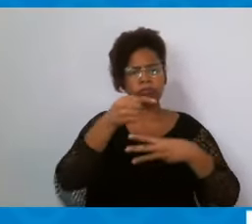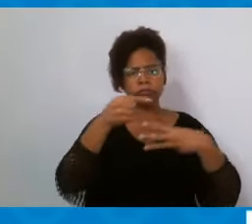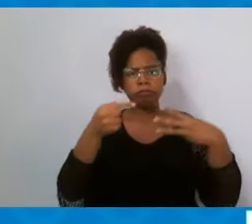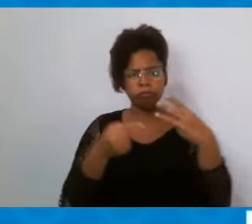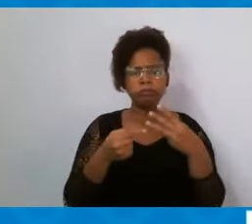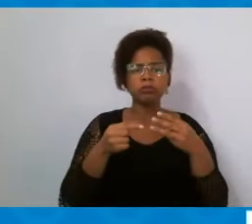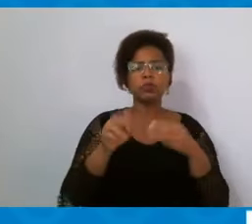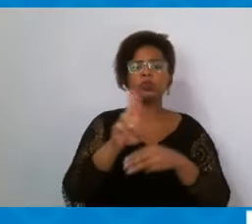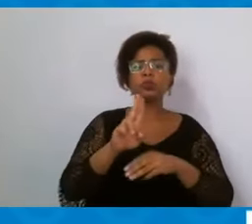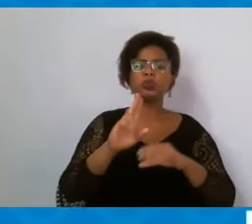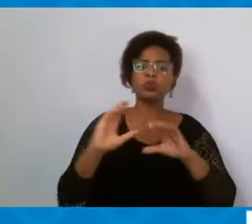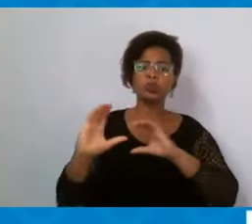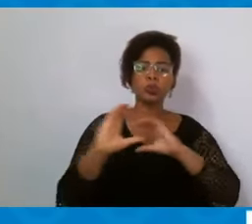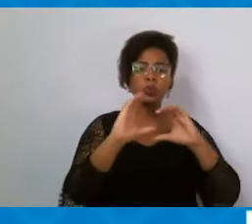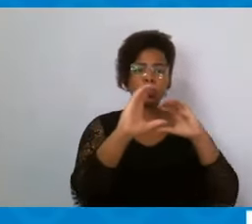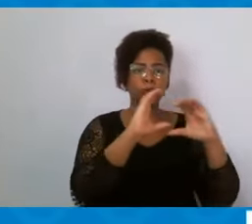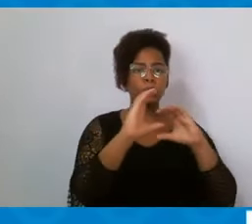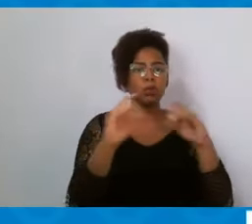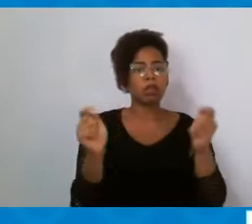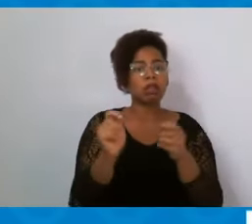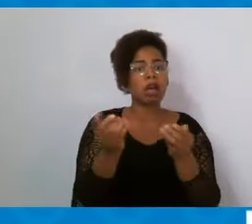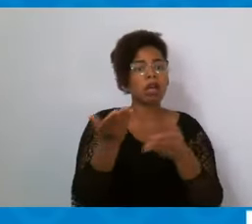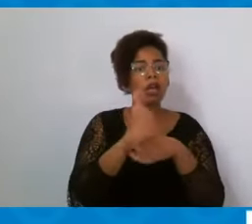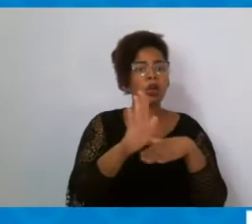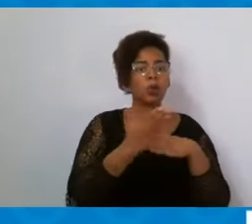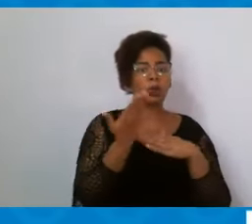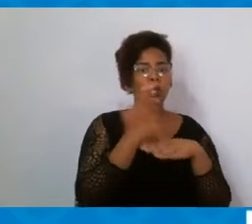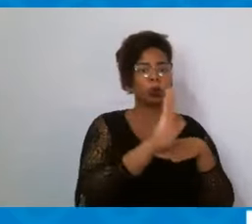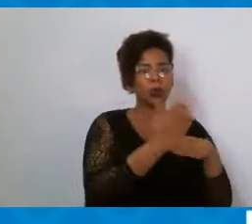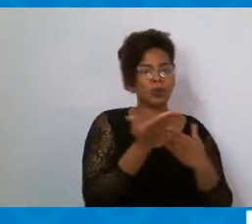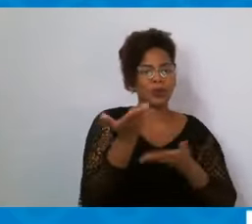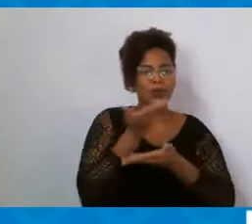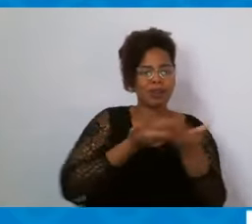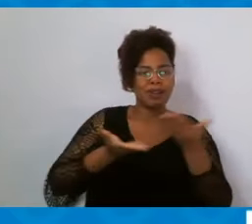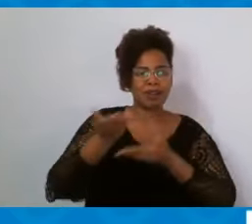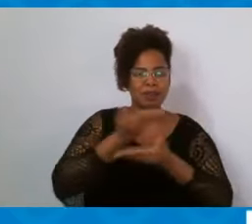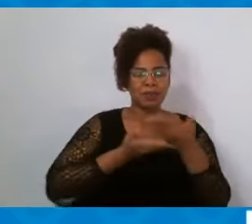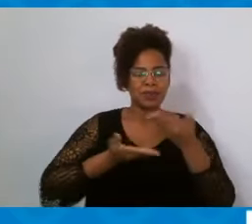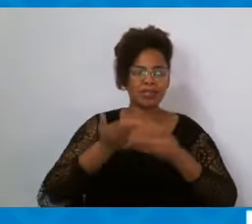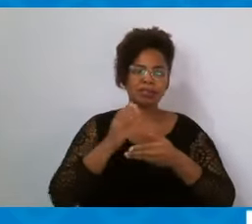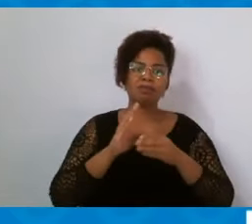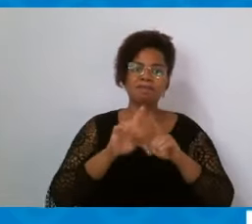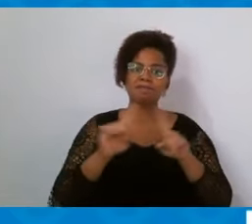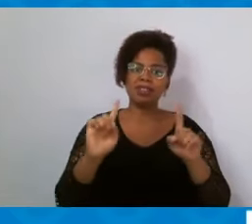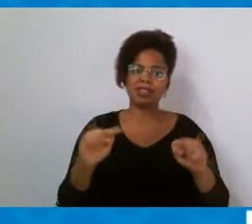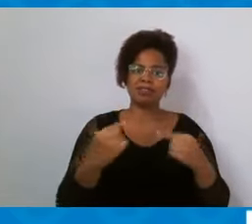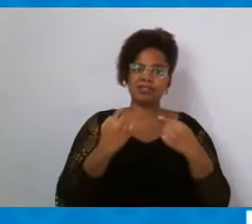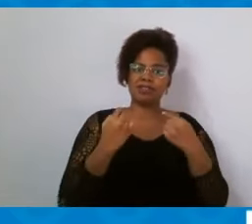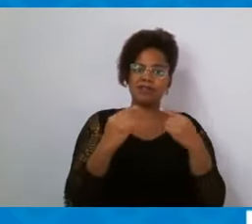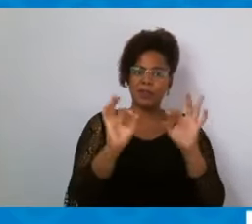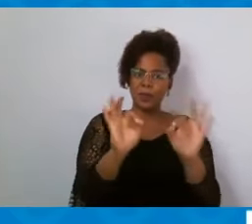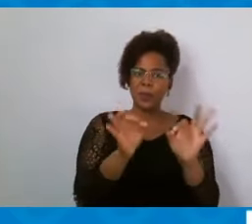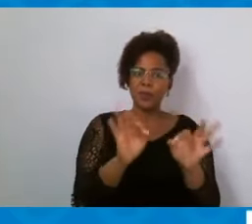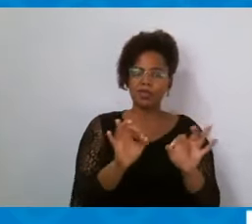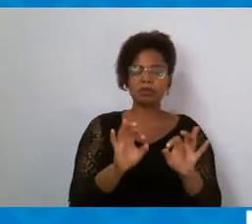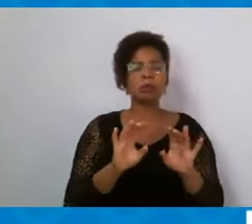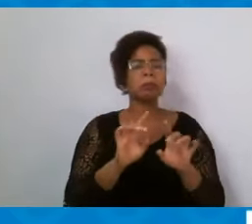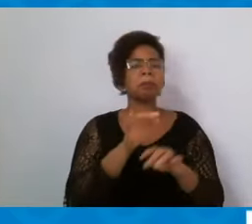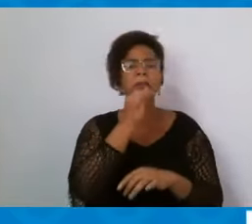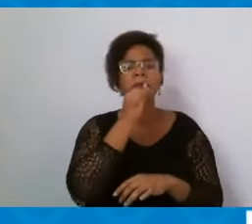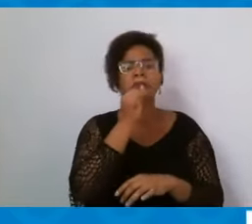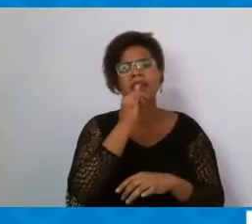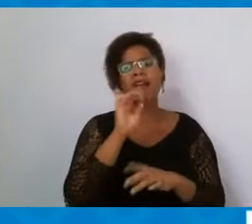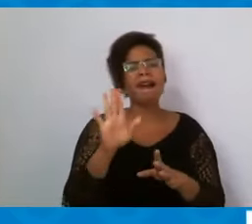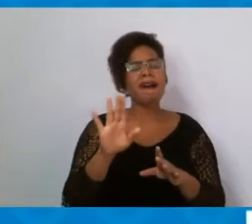orientados para a colaboração. Então, não é um desafio para a colaboração simplesmente dizer leiam isso. Mas as pessoas podem